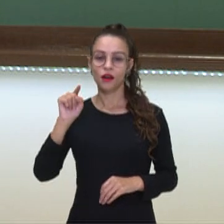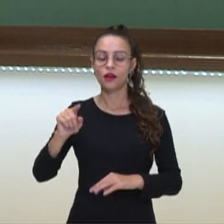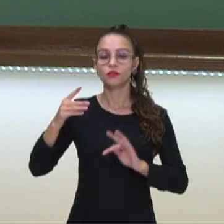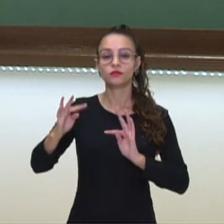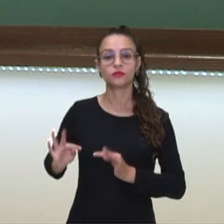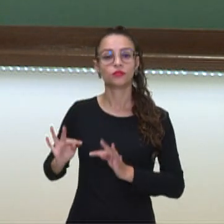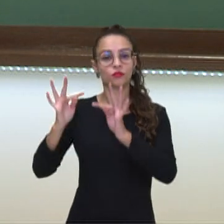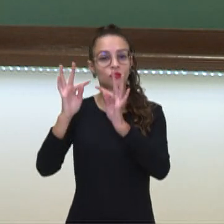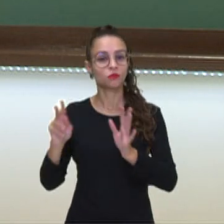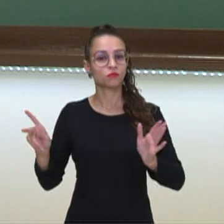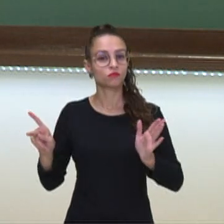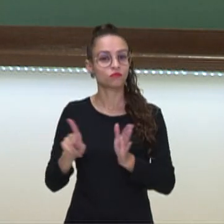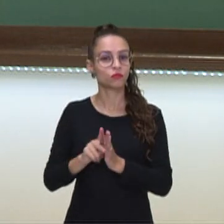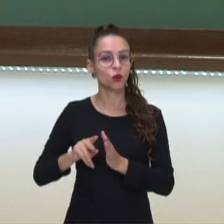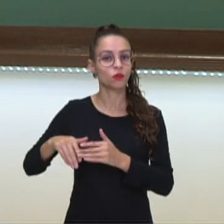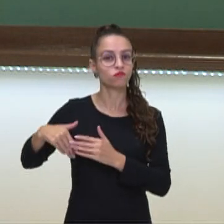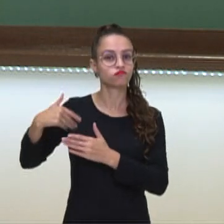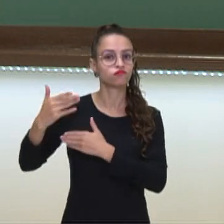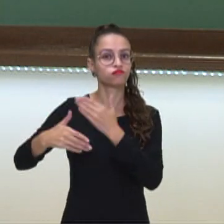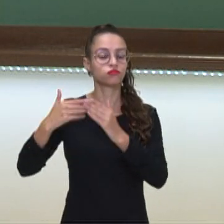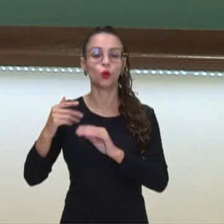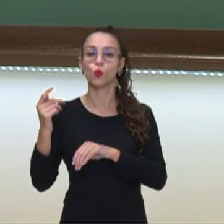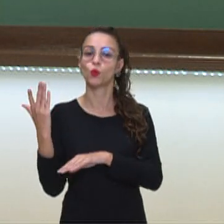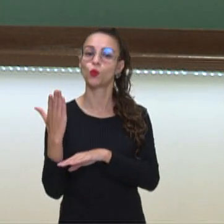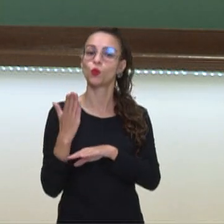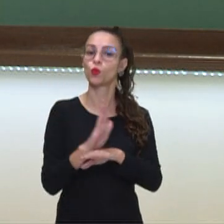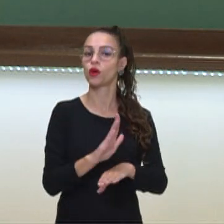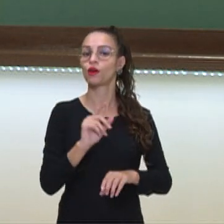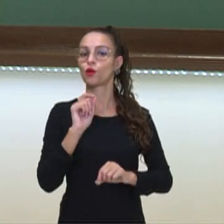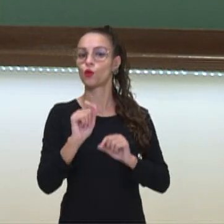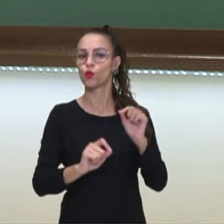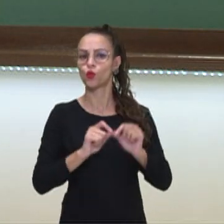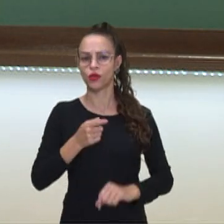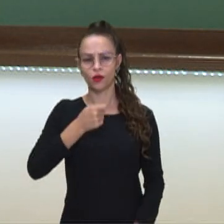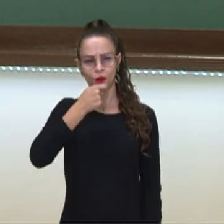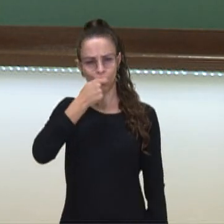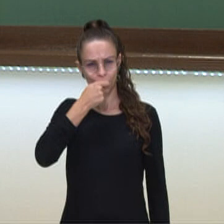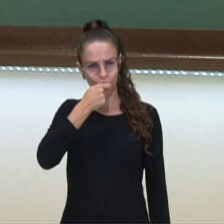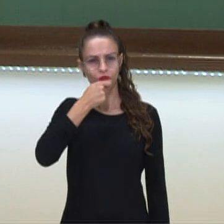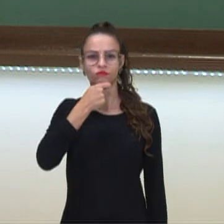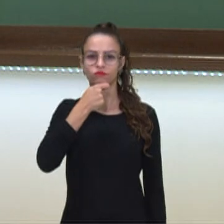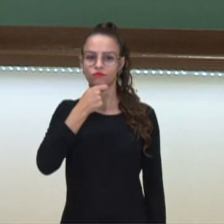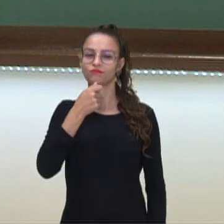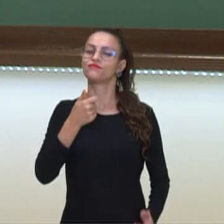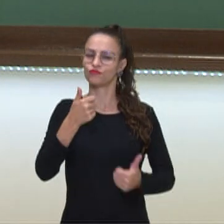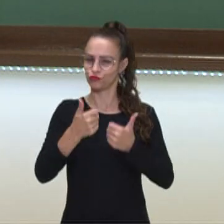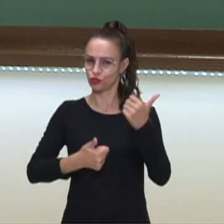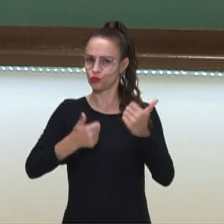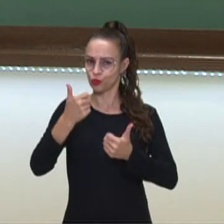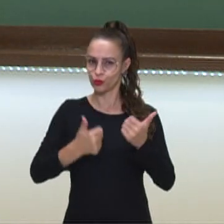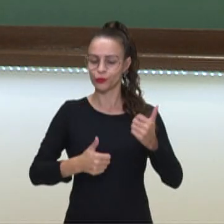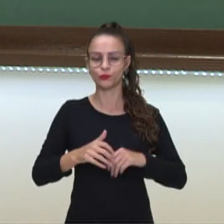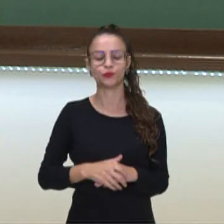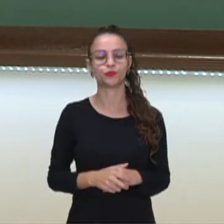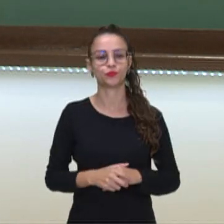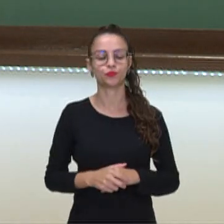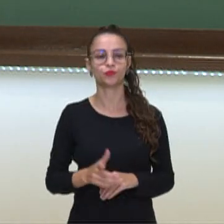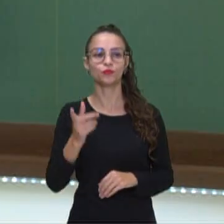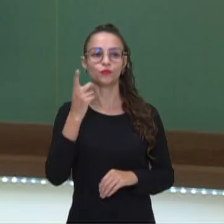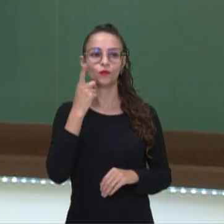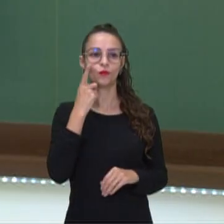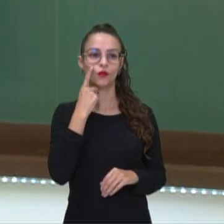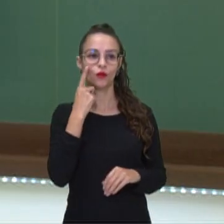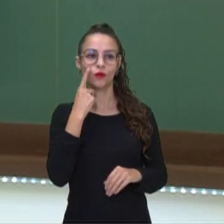tecnologia desenvolvida para ajudar os árbitros de futebol, tá? Então, olha